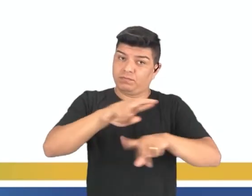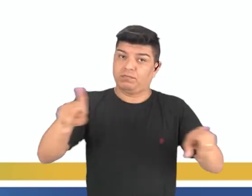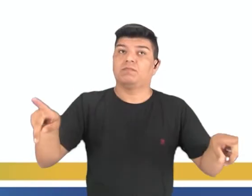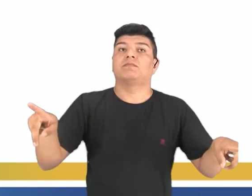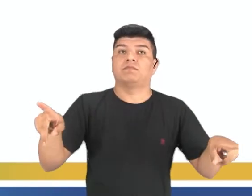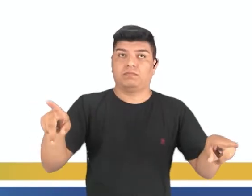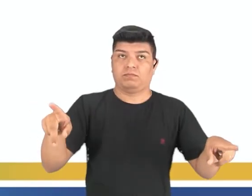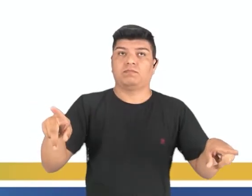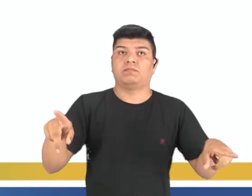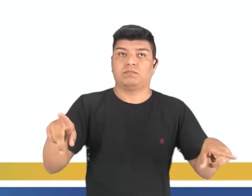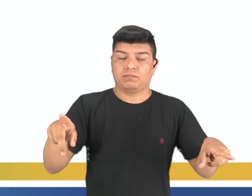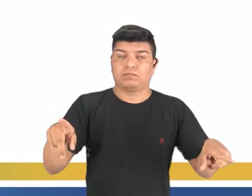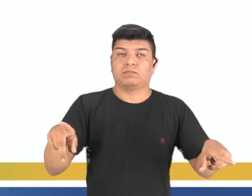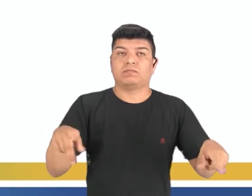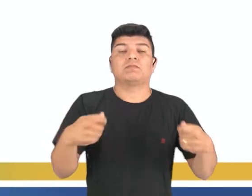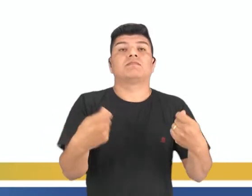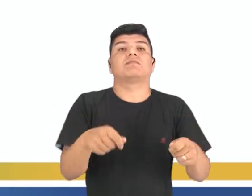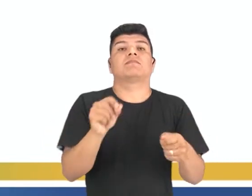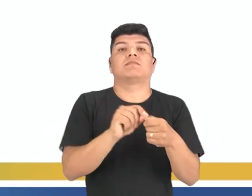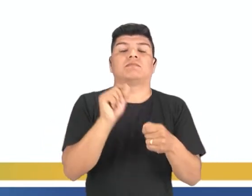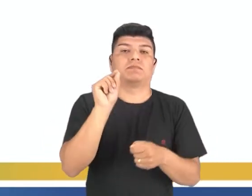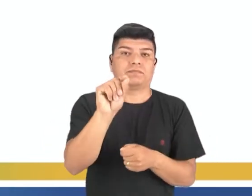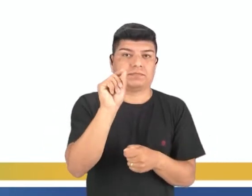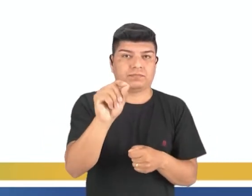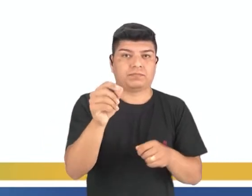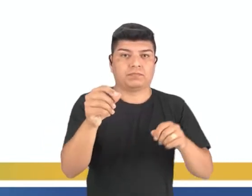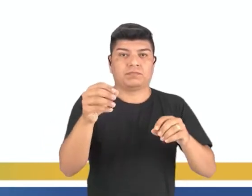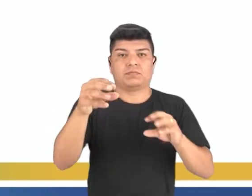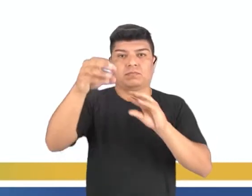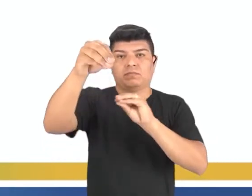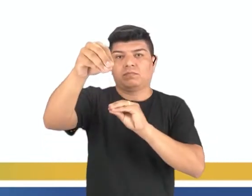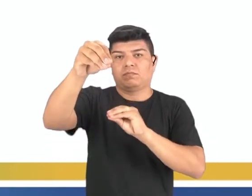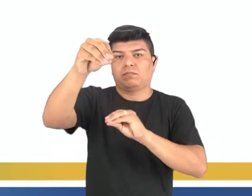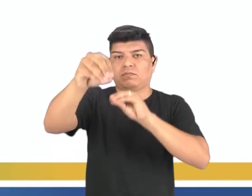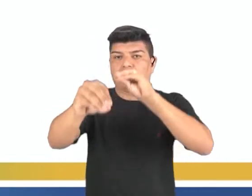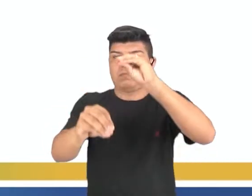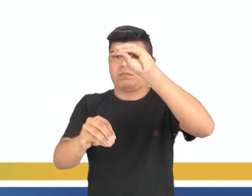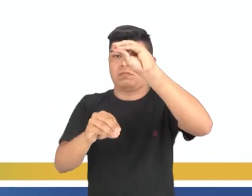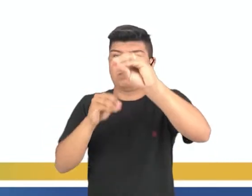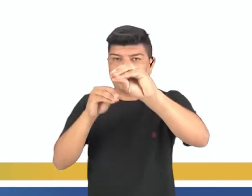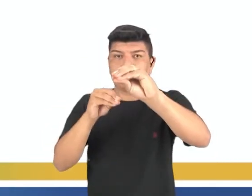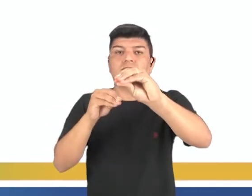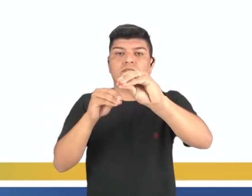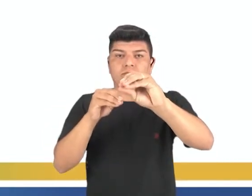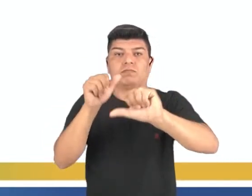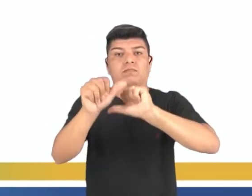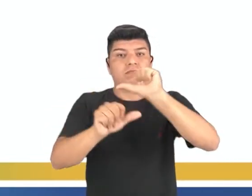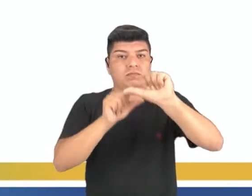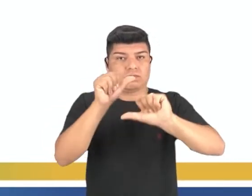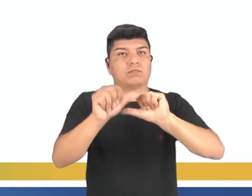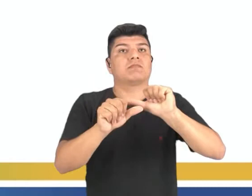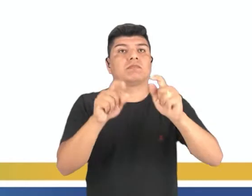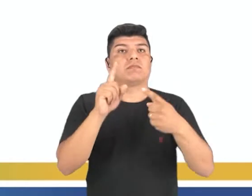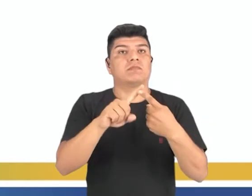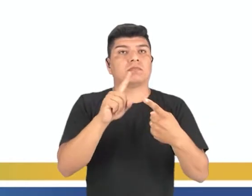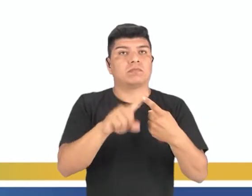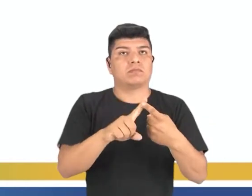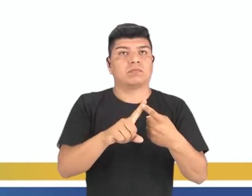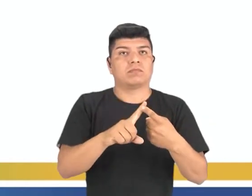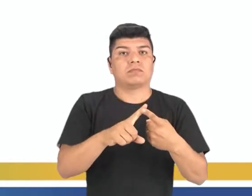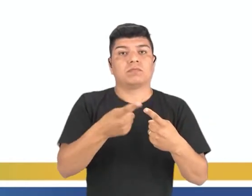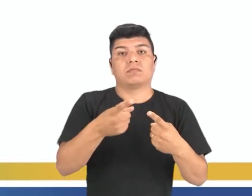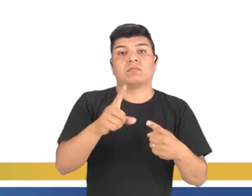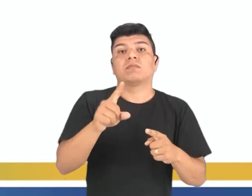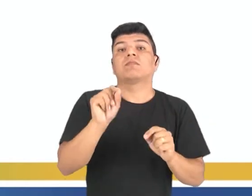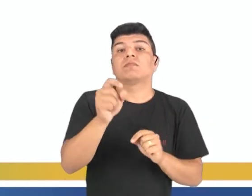mesma proporção. Então, o que a gente vai fazer? A gente vai inverter a coluna do tempo, né, já que é nela que se encontra a variável x, e a